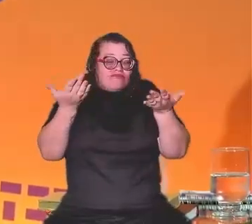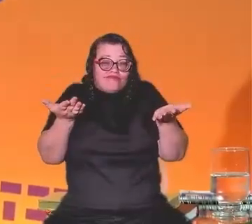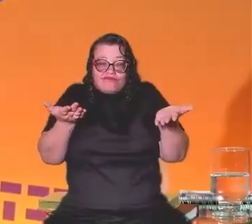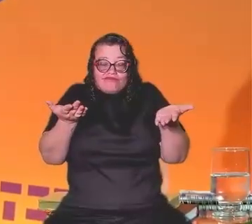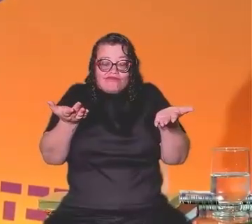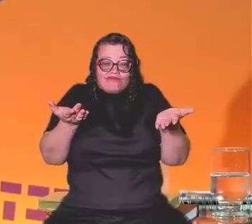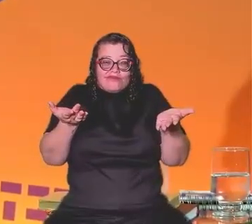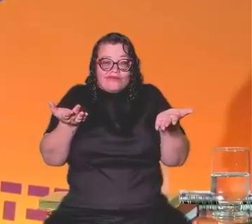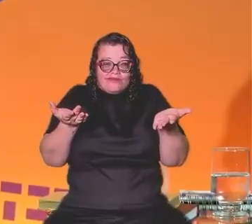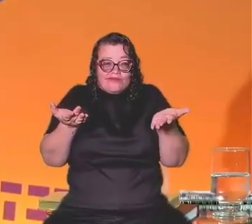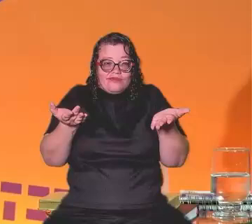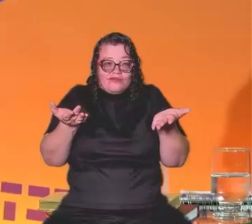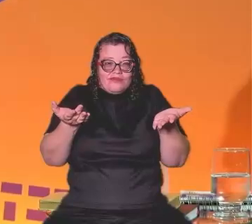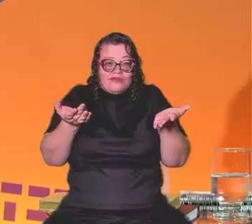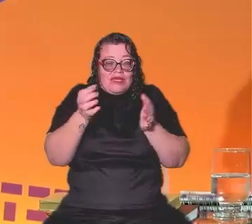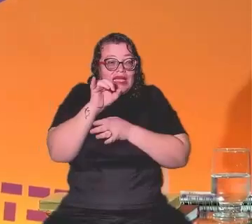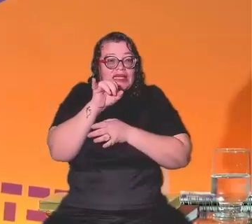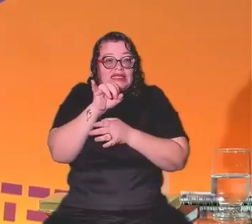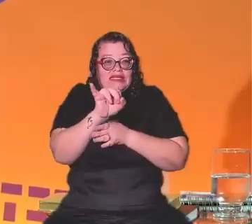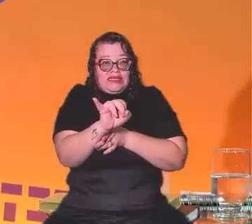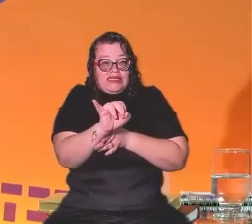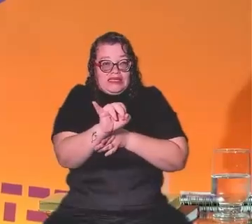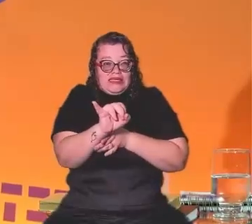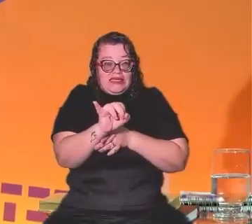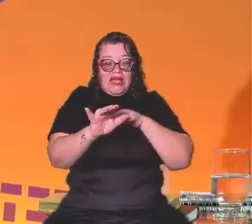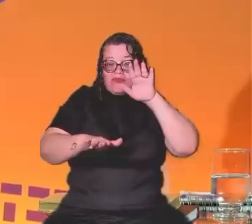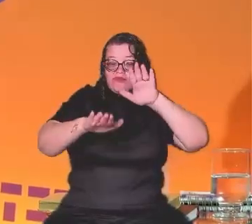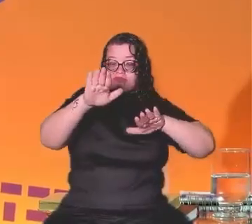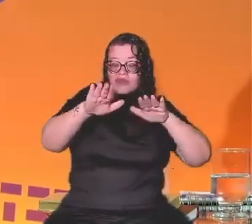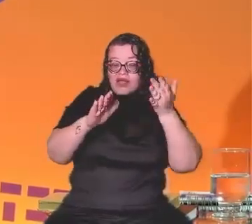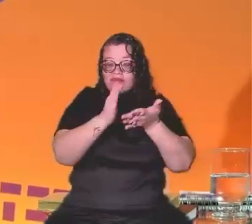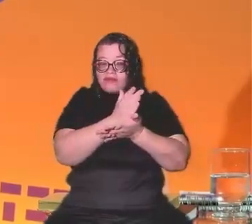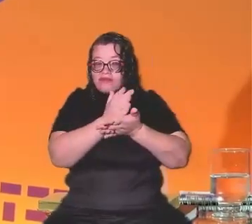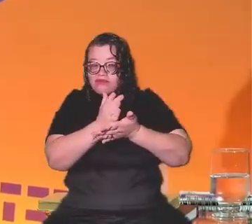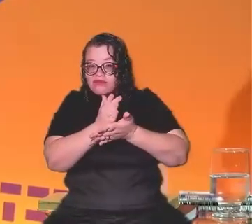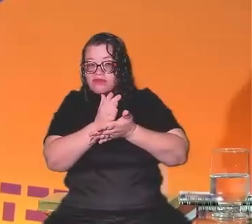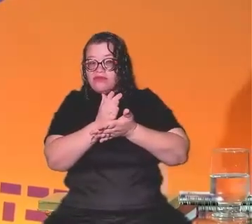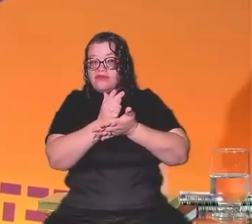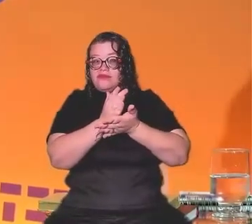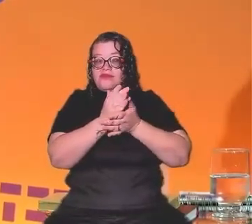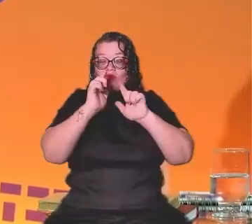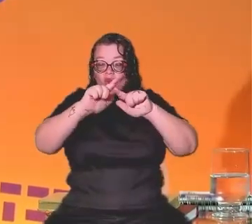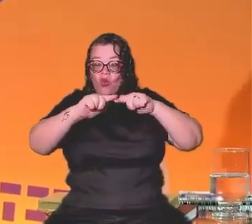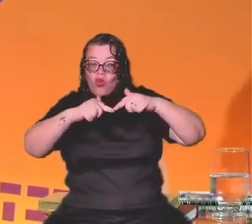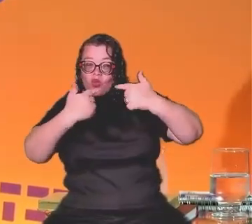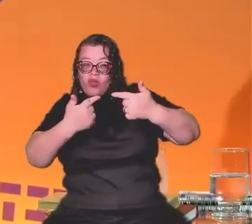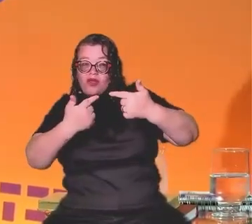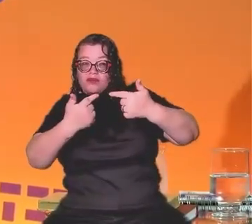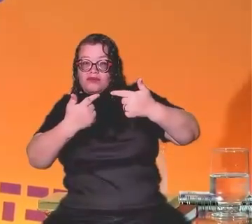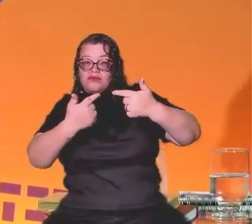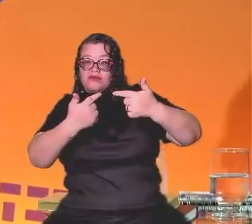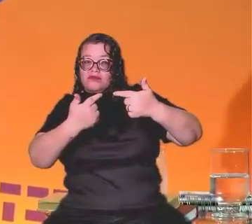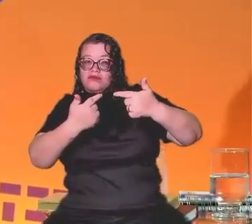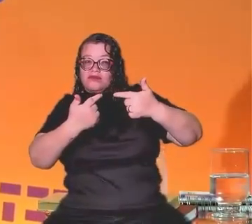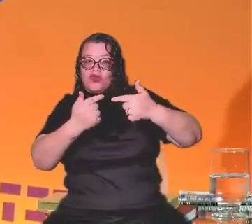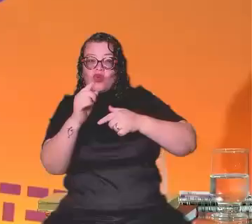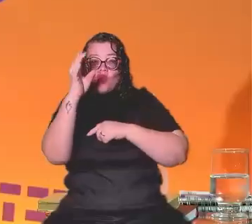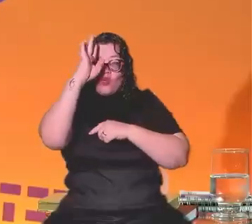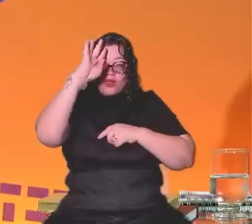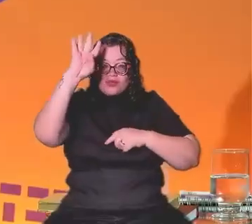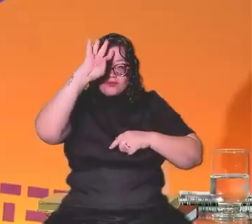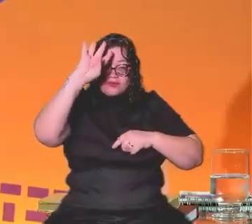for. Se alguns deles têm sorte de derivar pela restinga